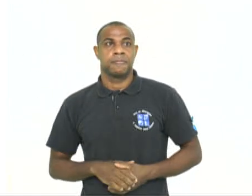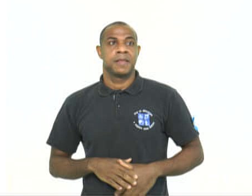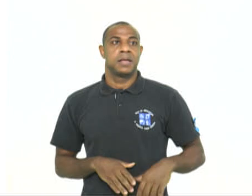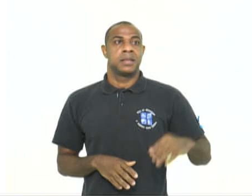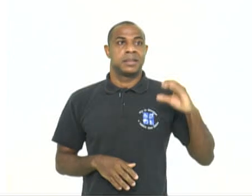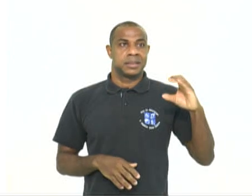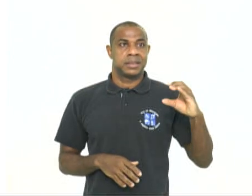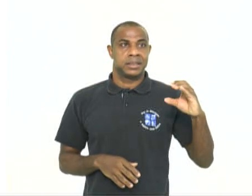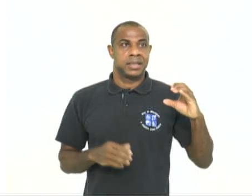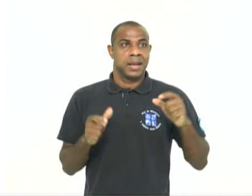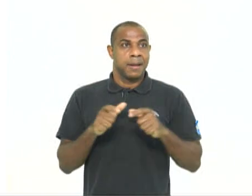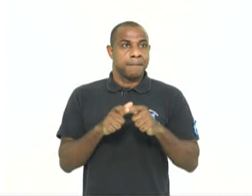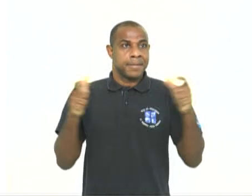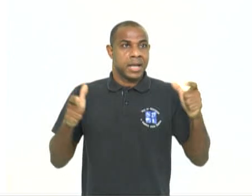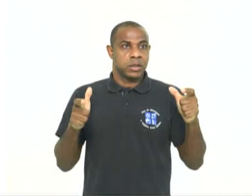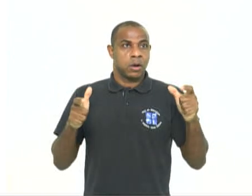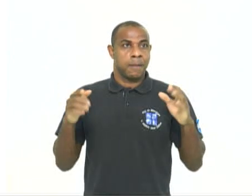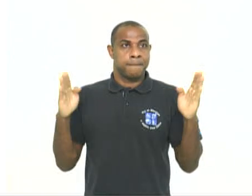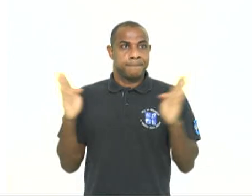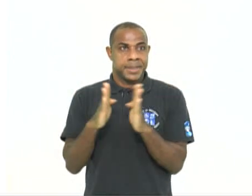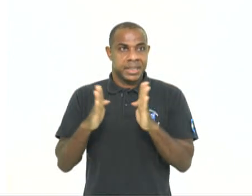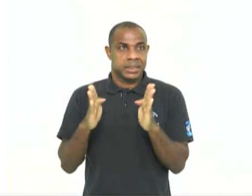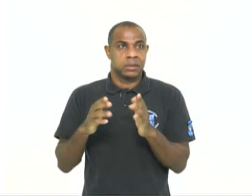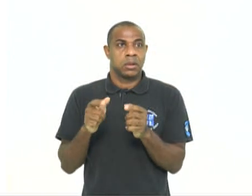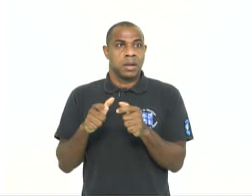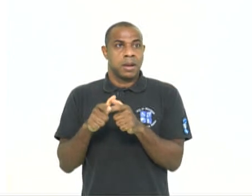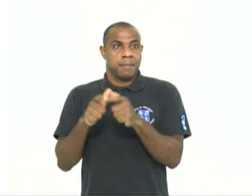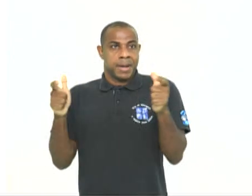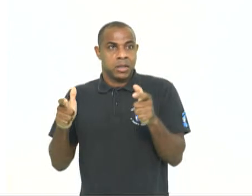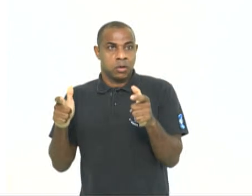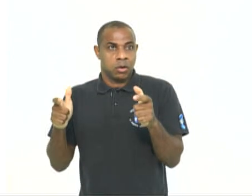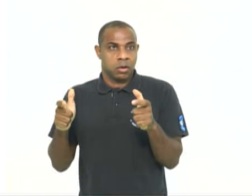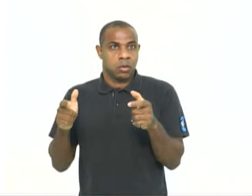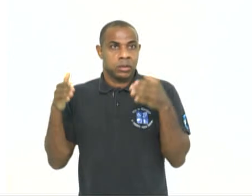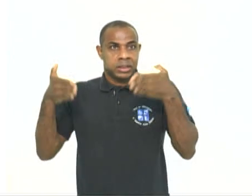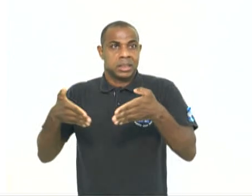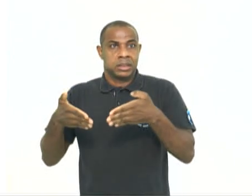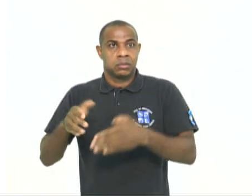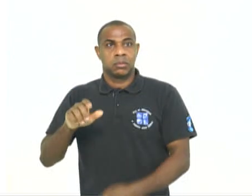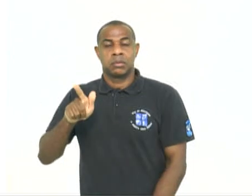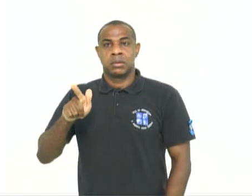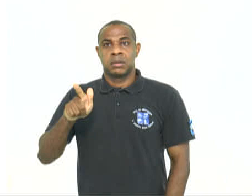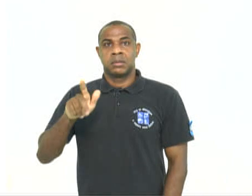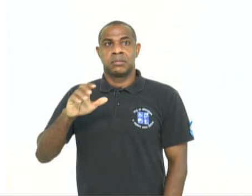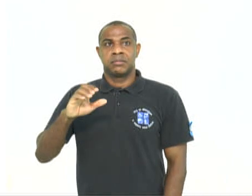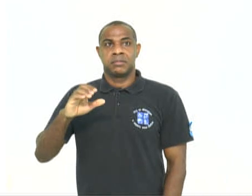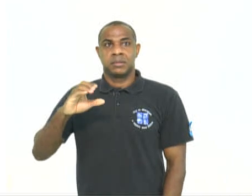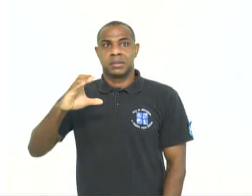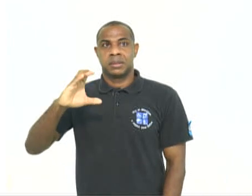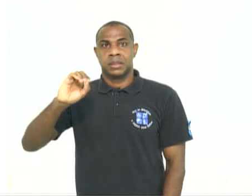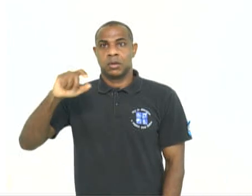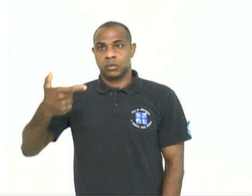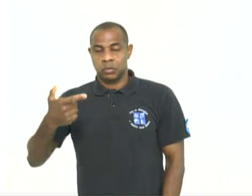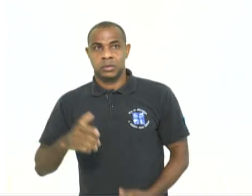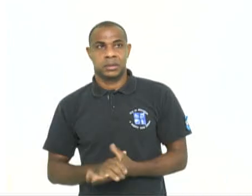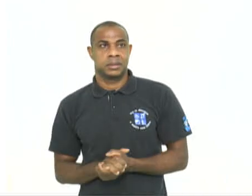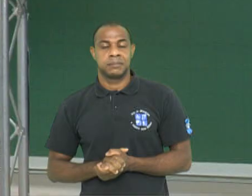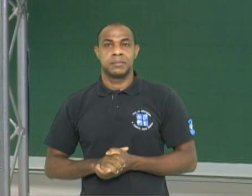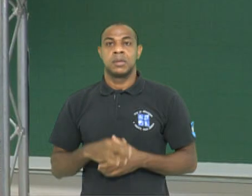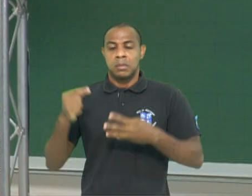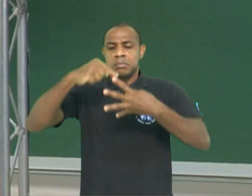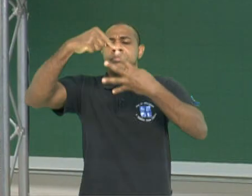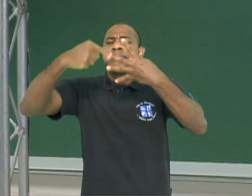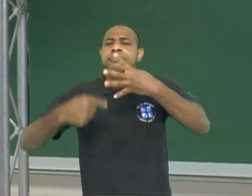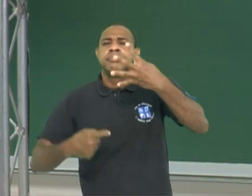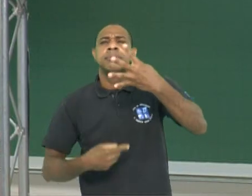carbônico, letra D, menor pressão e maior temperatura, e letra E, maior pressão e menor temperatura.